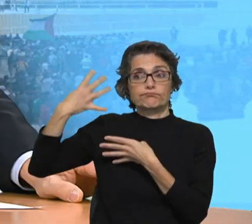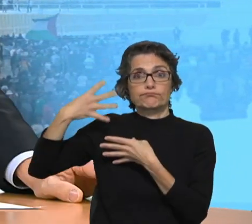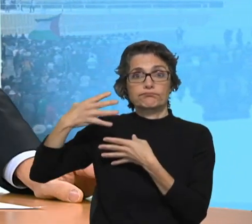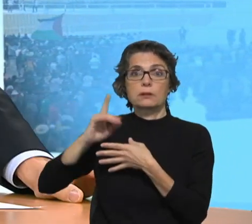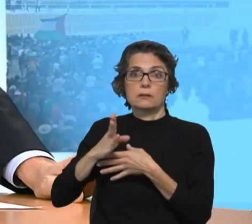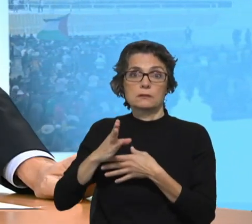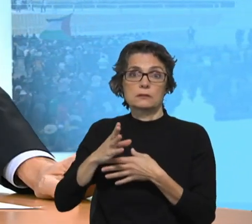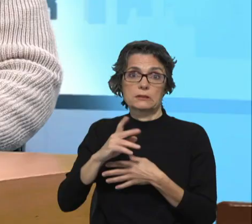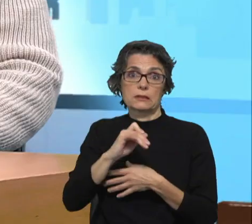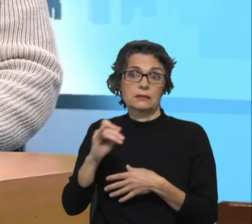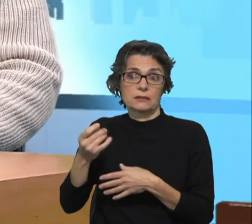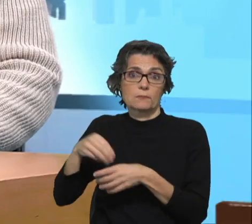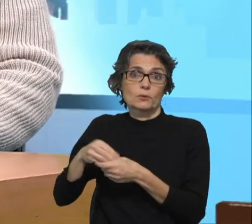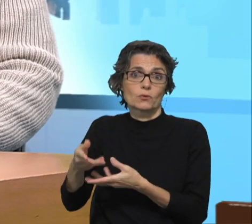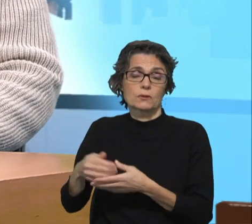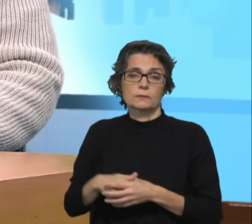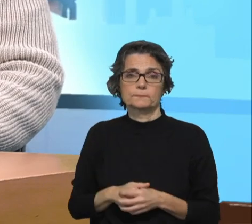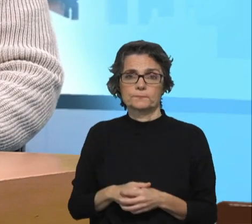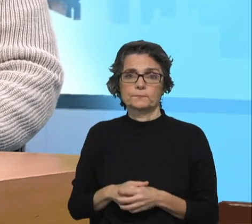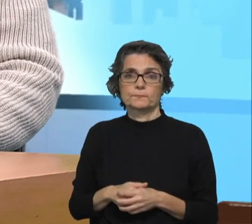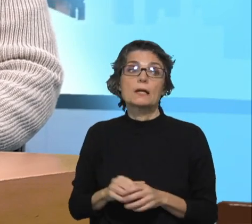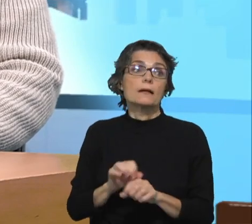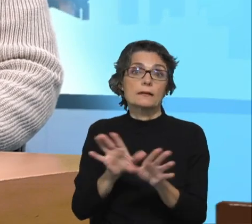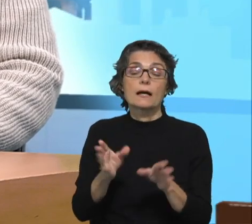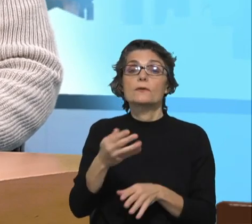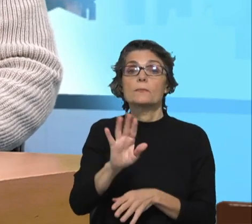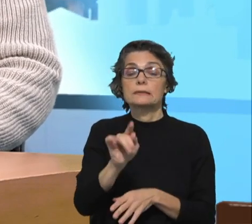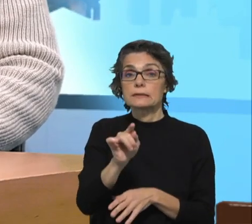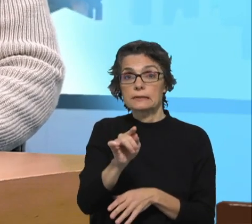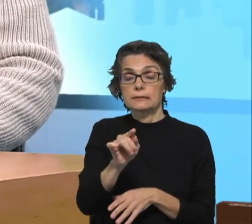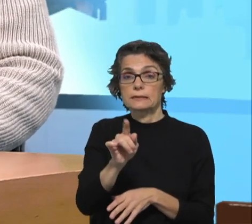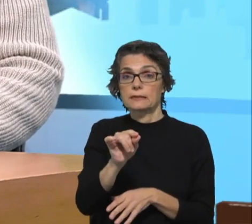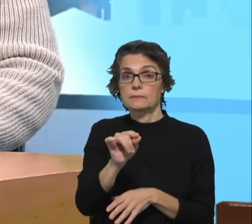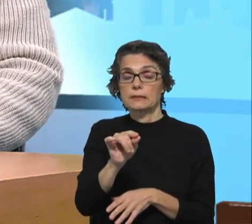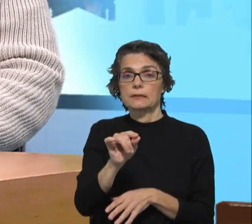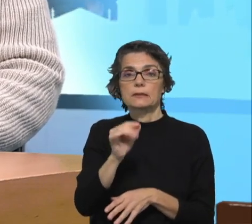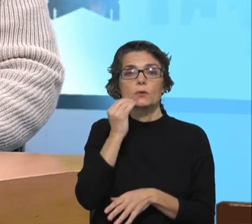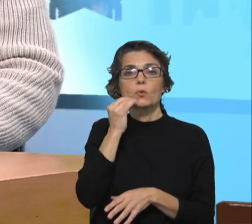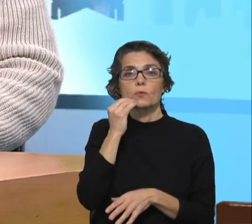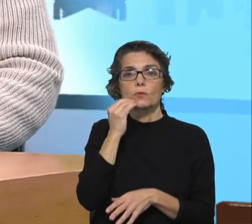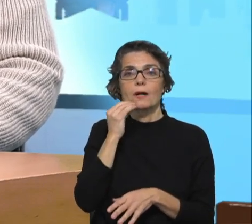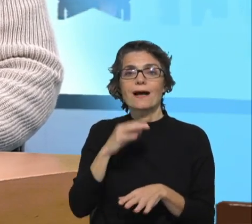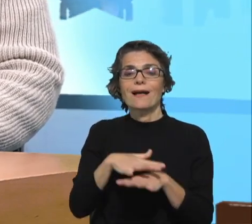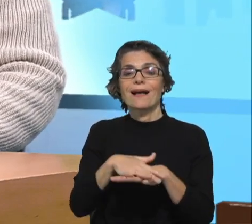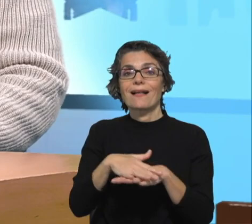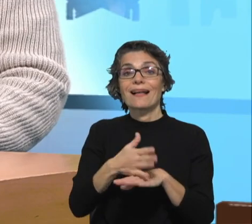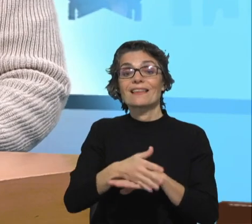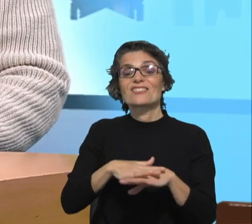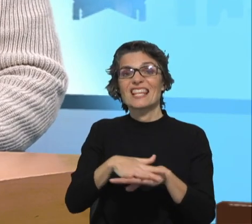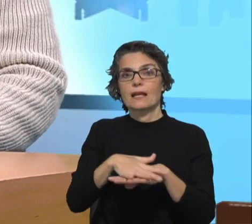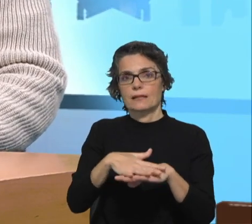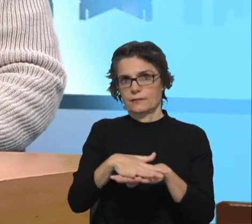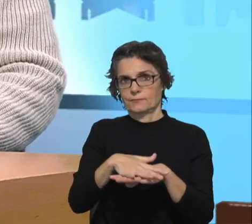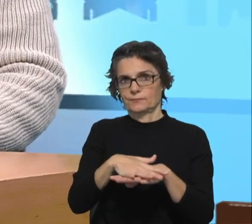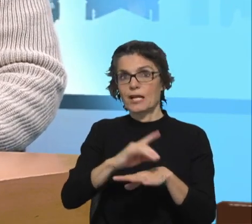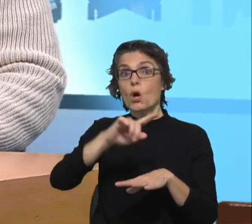artificial. Sim, mas chegam-nos através de redes que são outros que controlam aquilo que nós vemos.